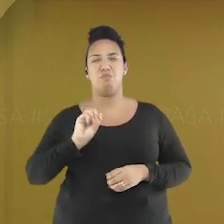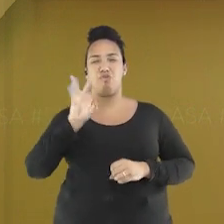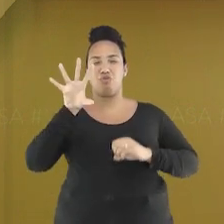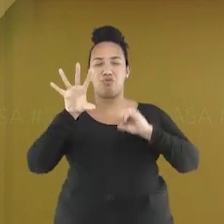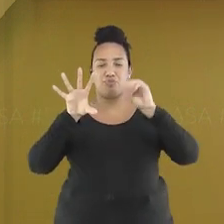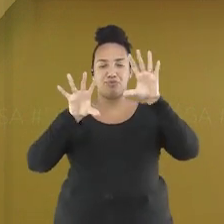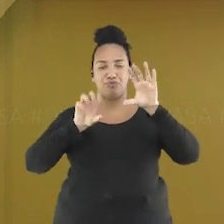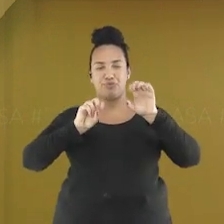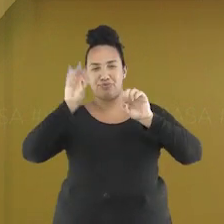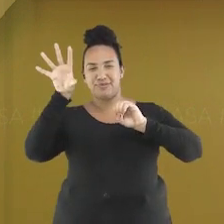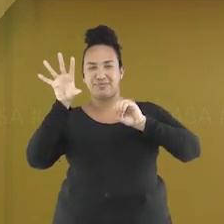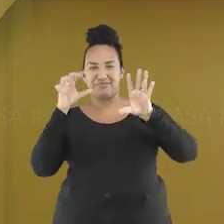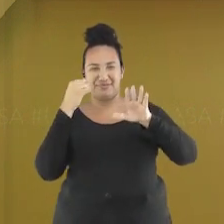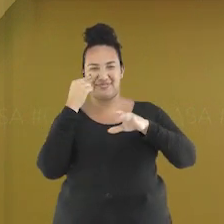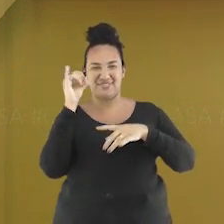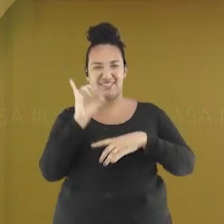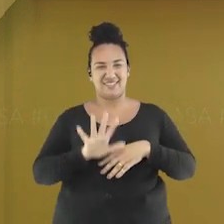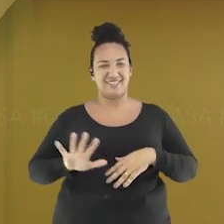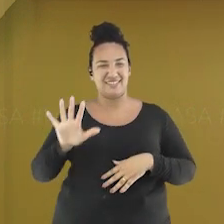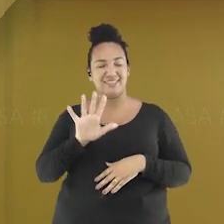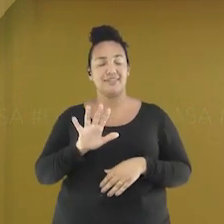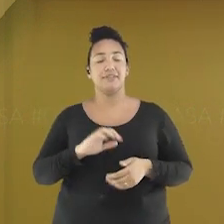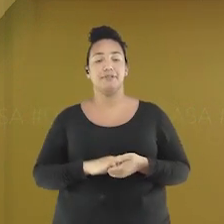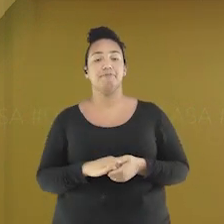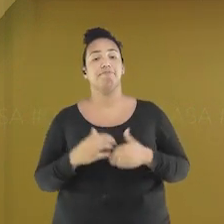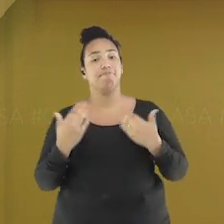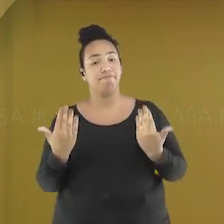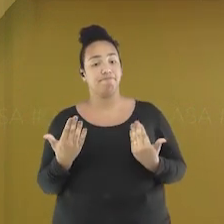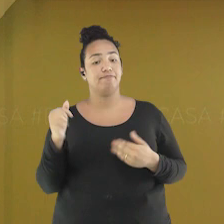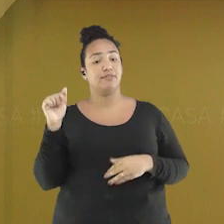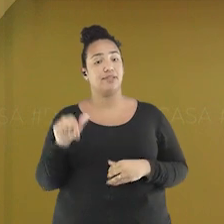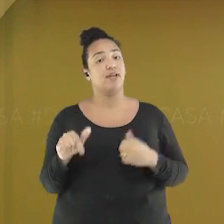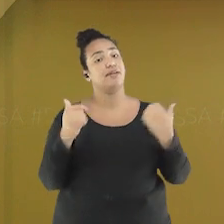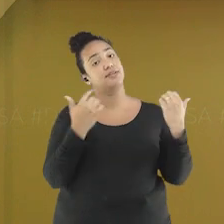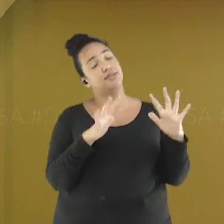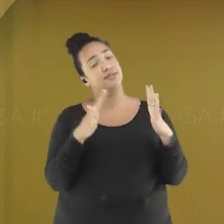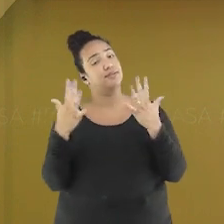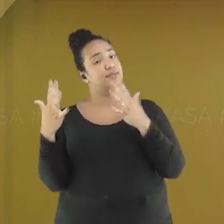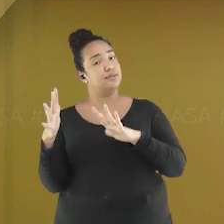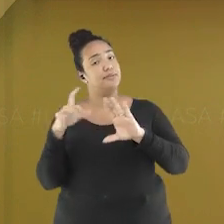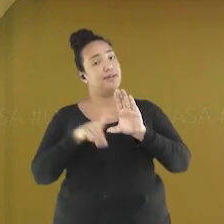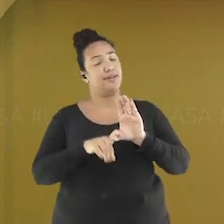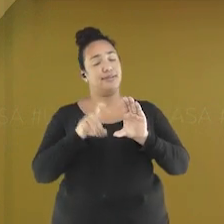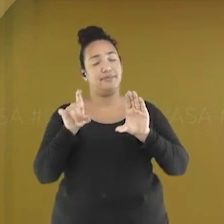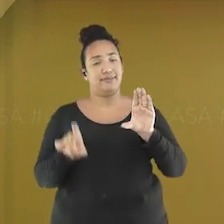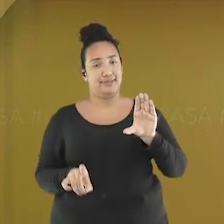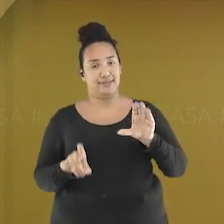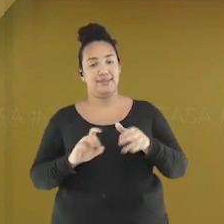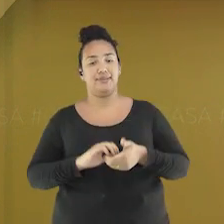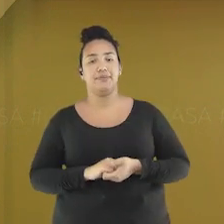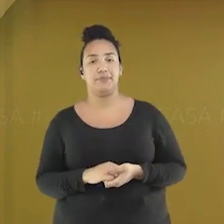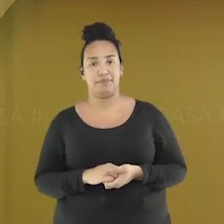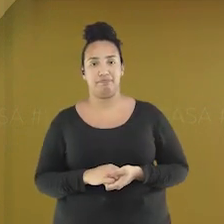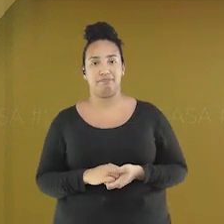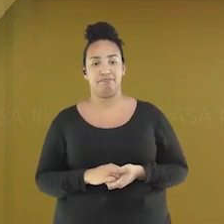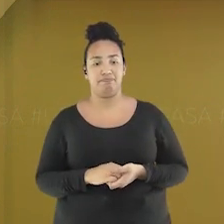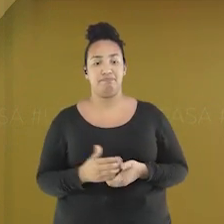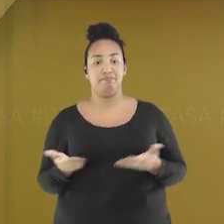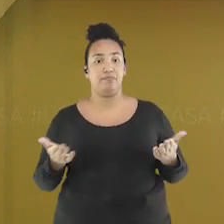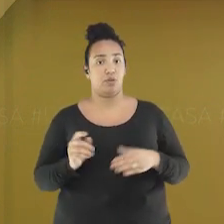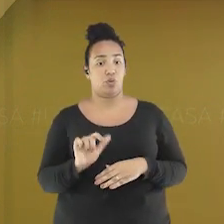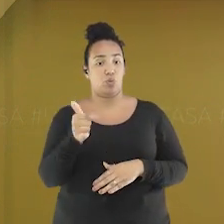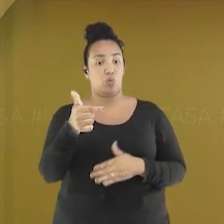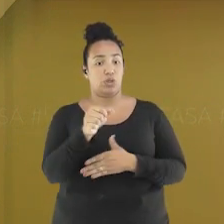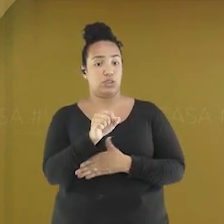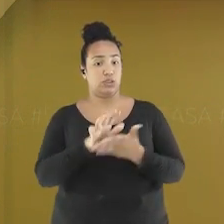de artifício, como vocês podem até ver aqui, né? No GIF. É uma forma que eles usam de comemorar a independência.